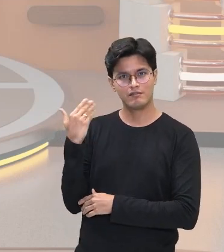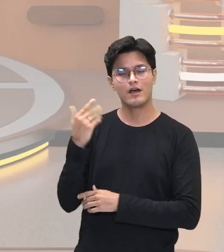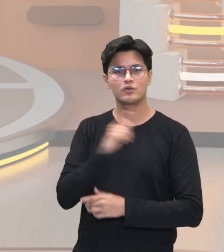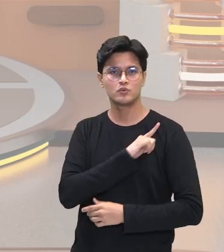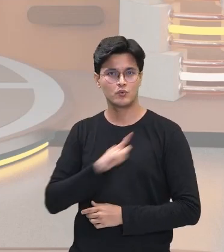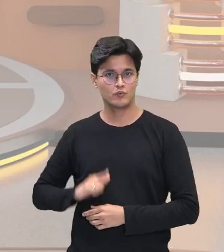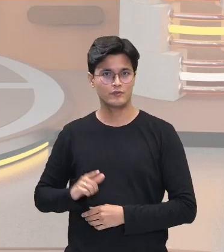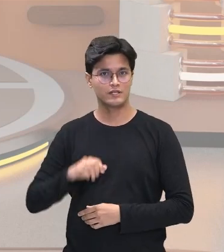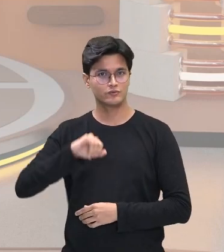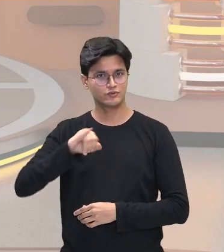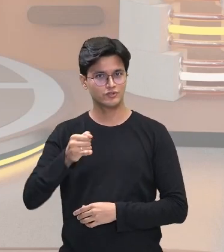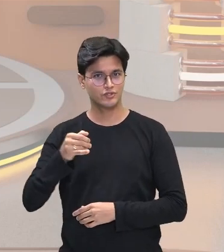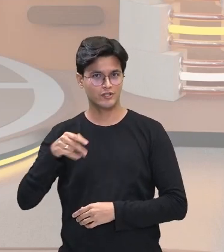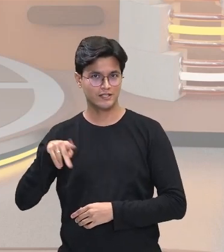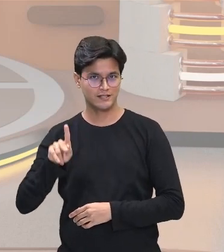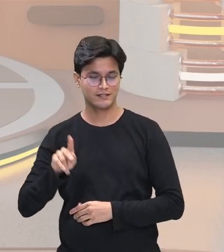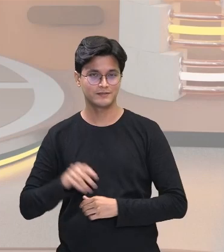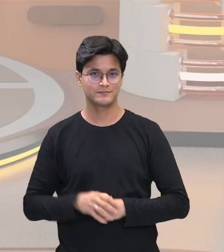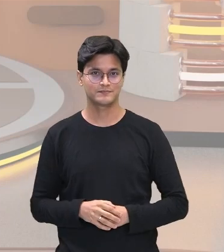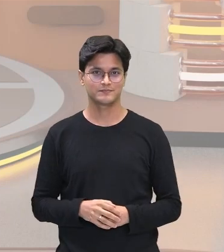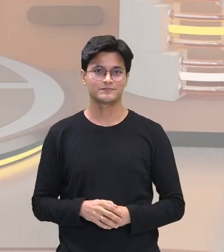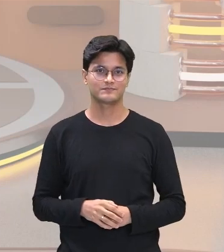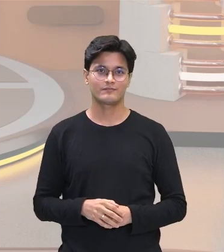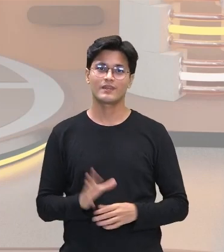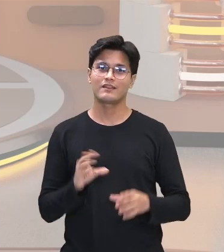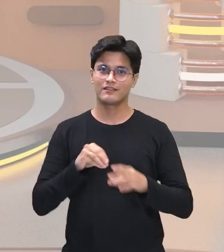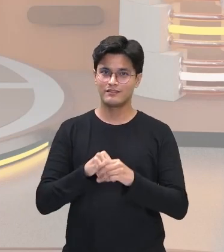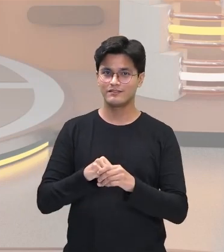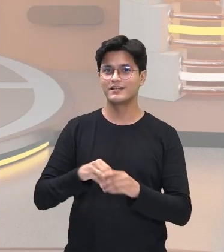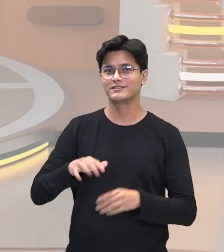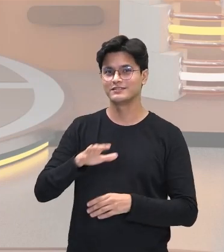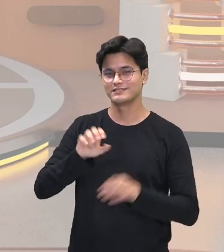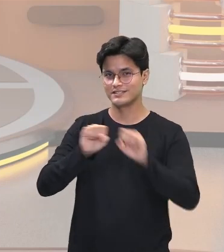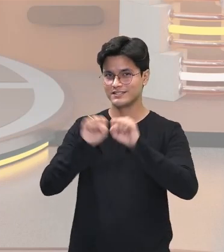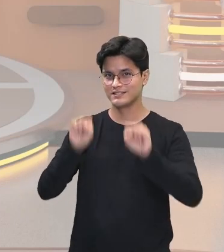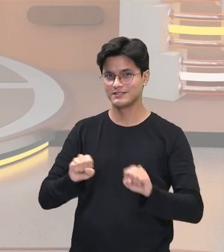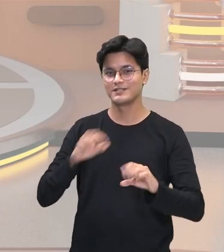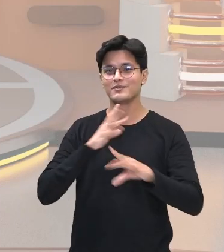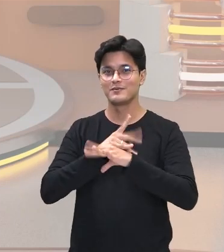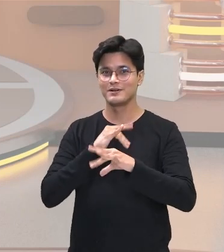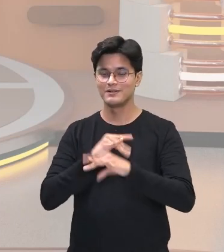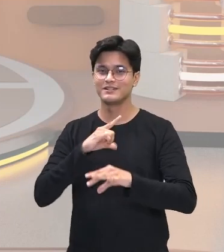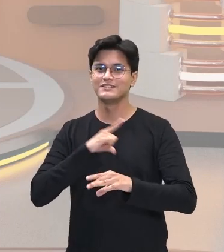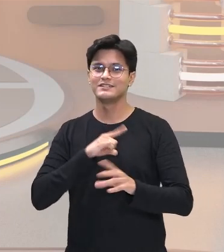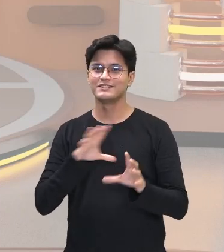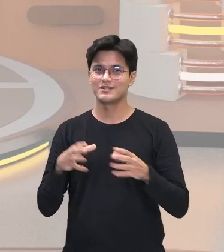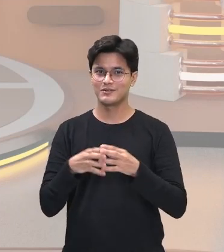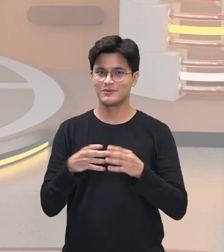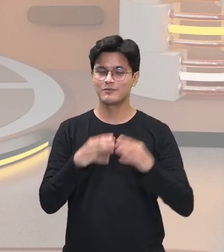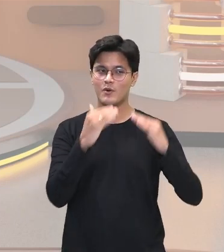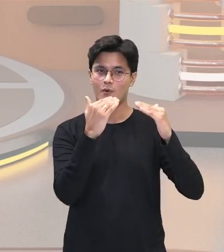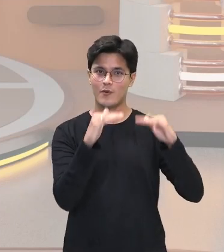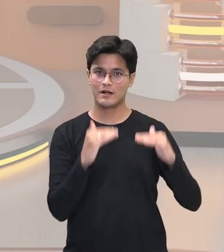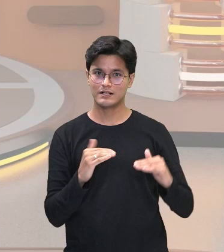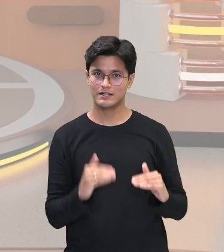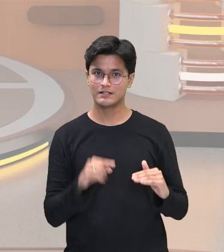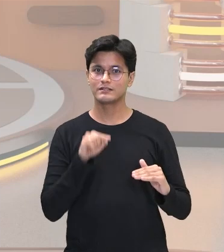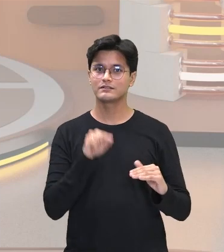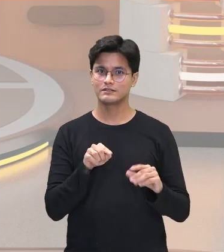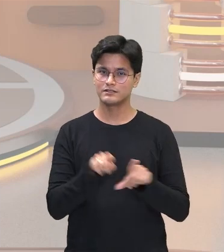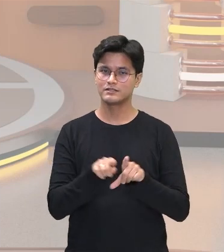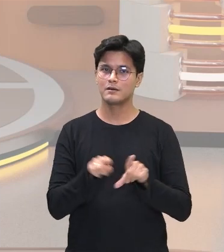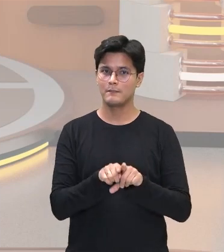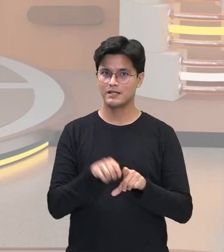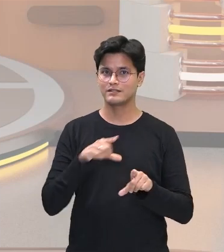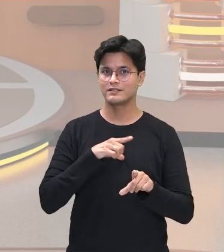nós temos ainda, dentro da rede urbana brasileira, o grupo hierárquico que classifica as